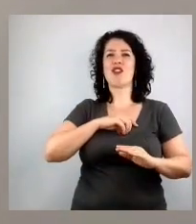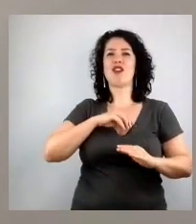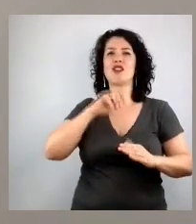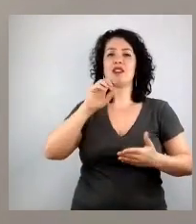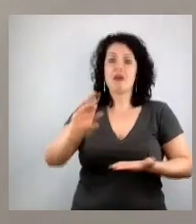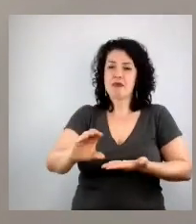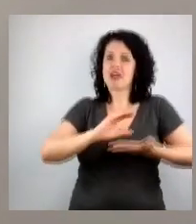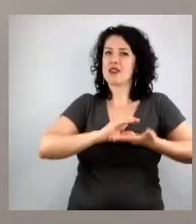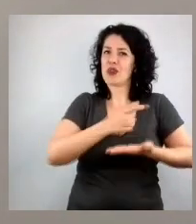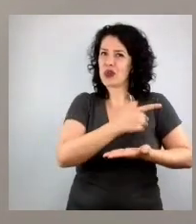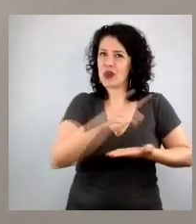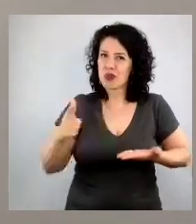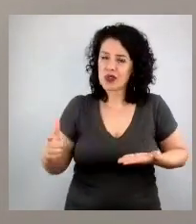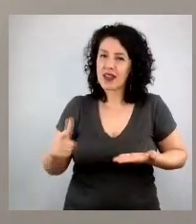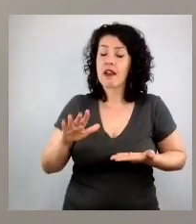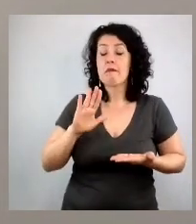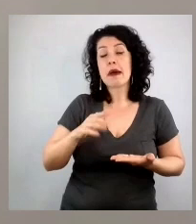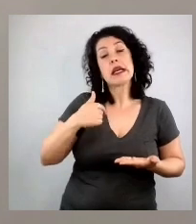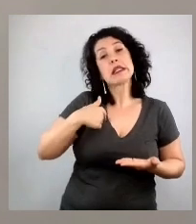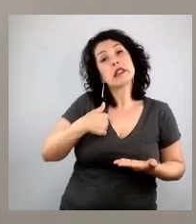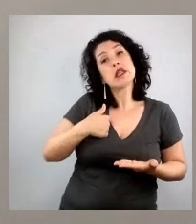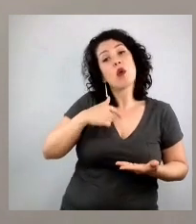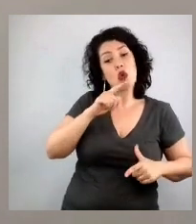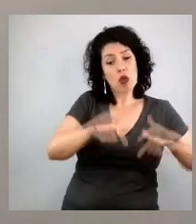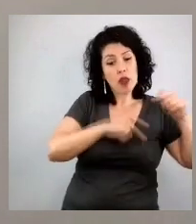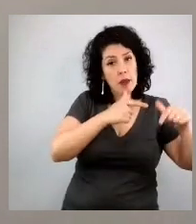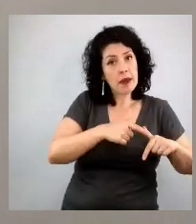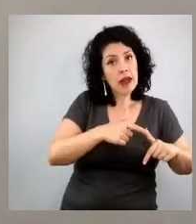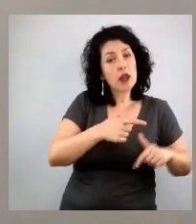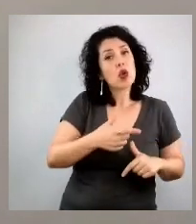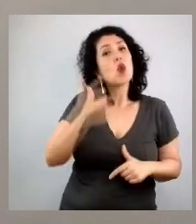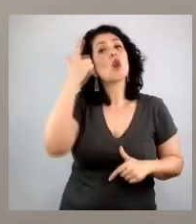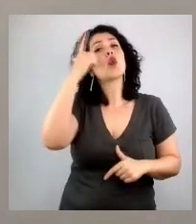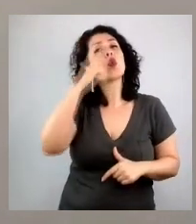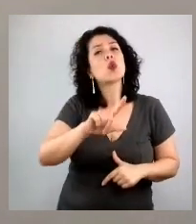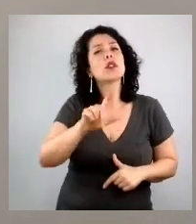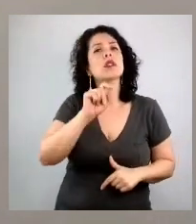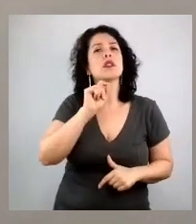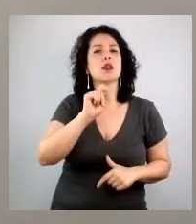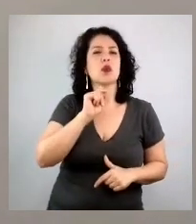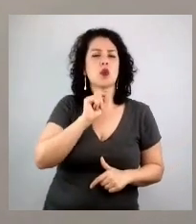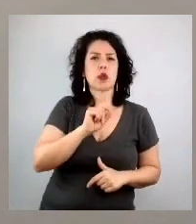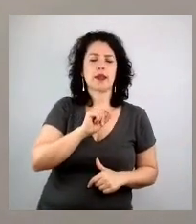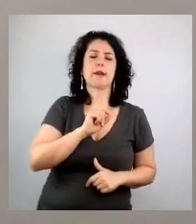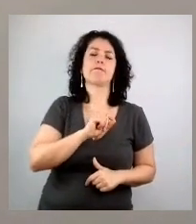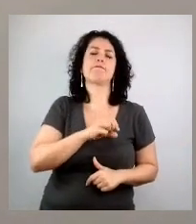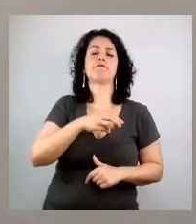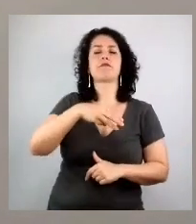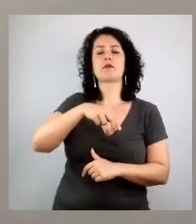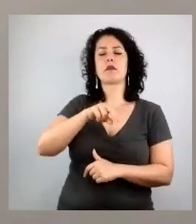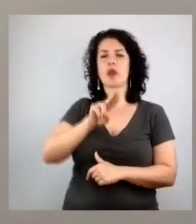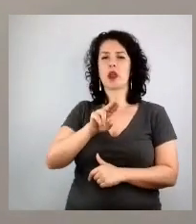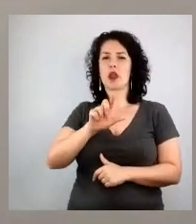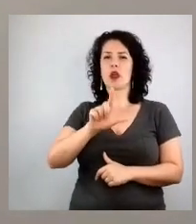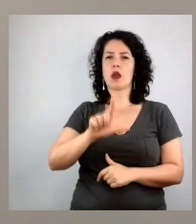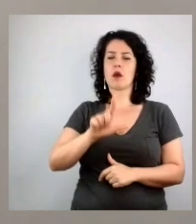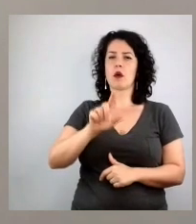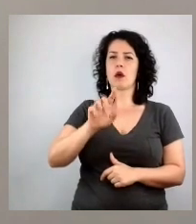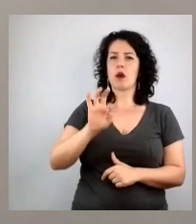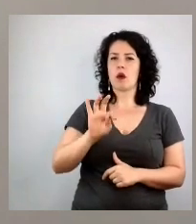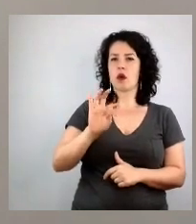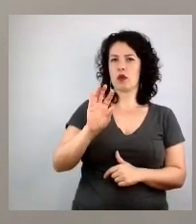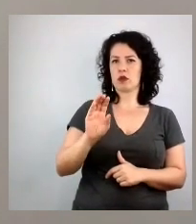eu consigo, de alguma forma, não tudo, né? Porque a gente está falando de Multishow, o Multishow é filhote da Globo, né?